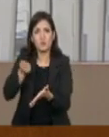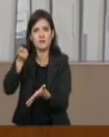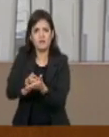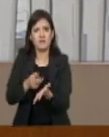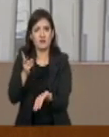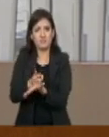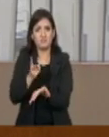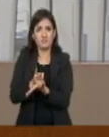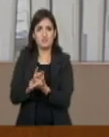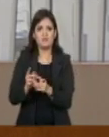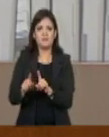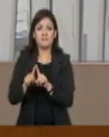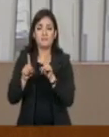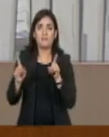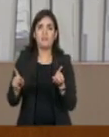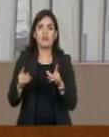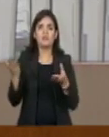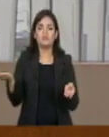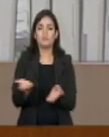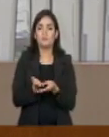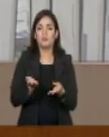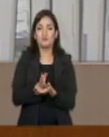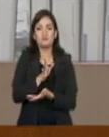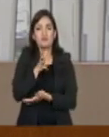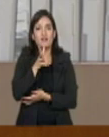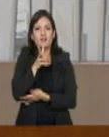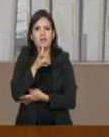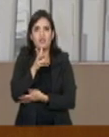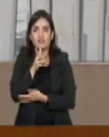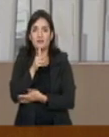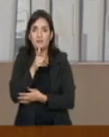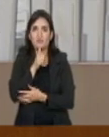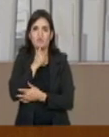Mas a lentidão do processo